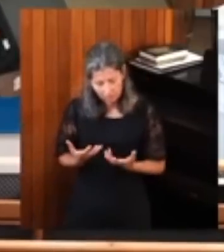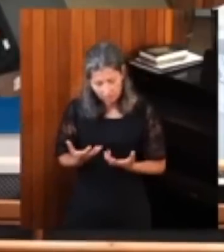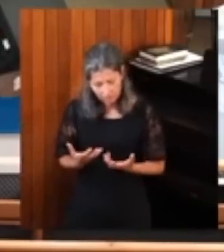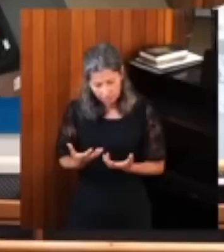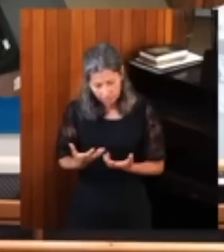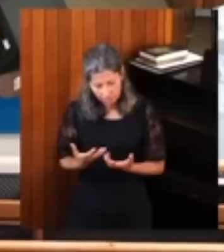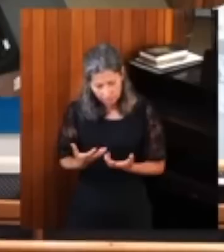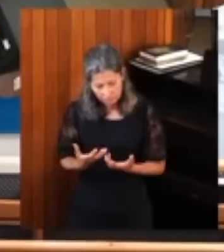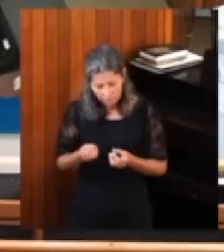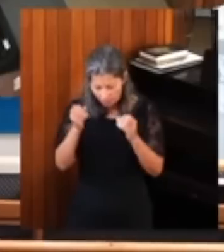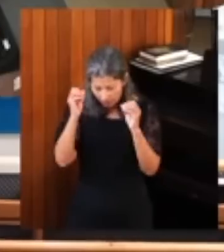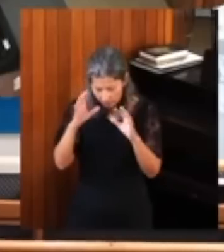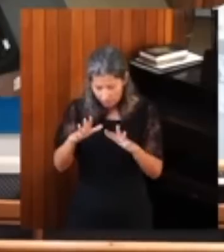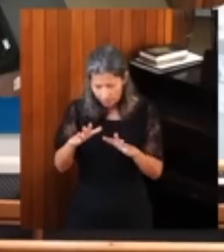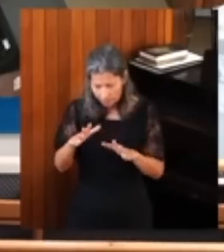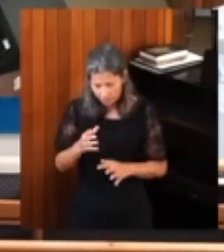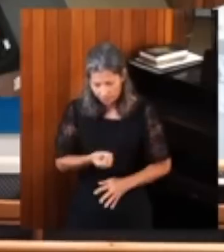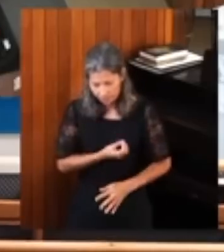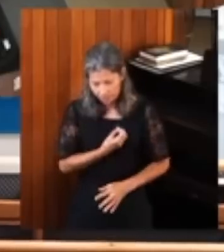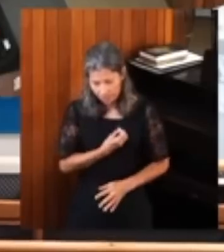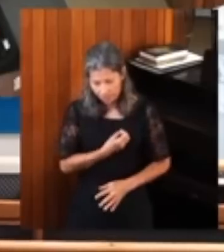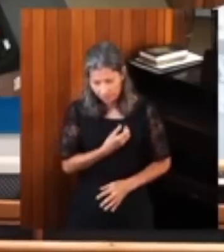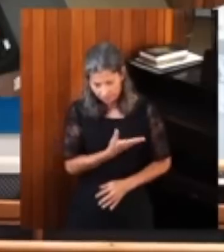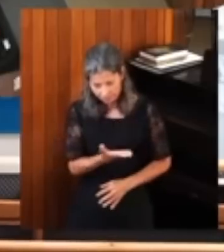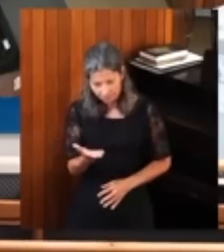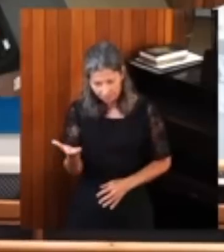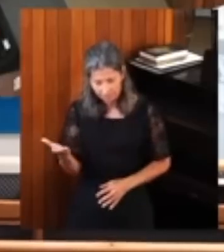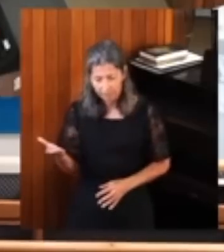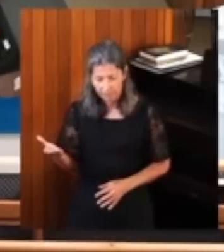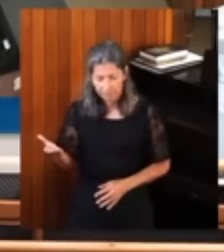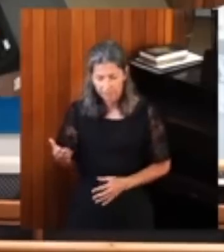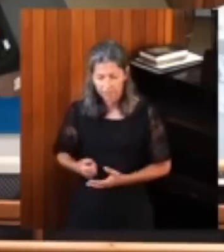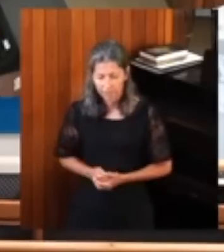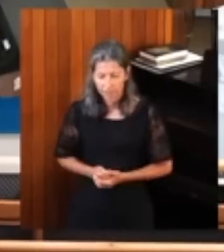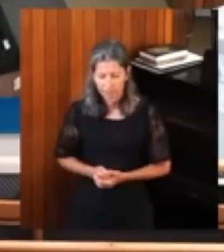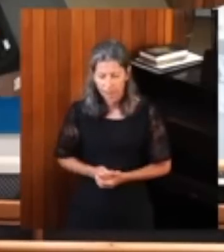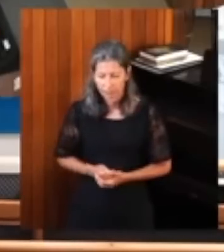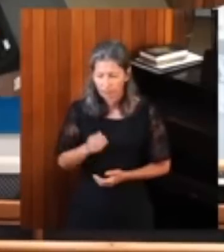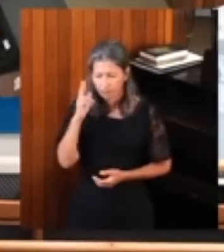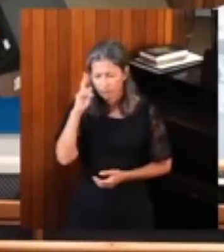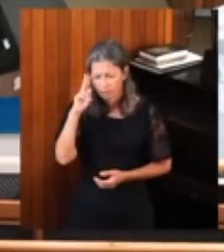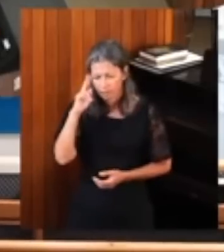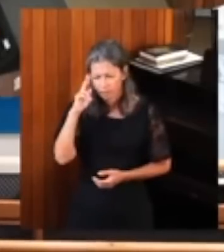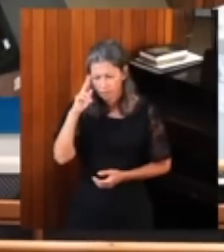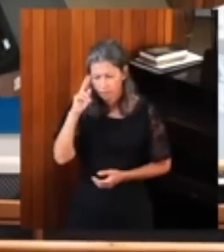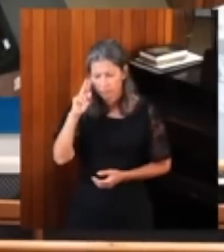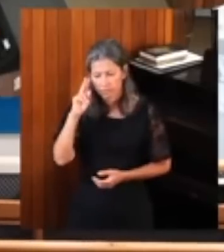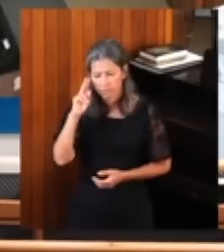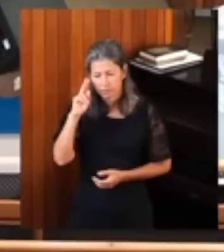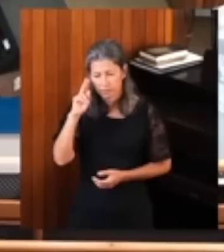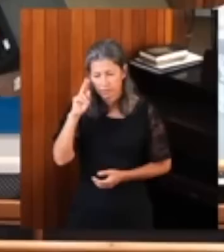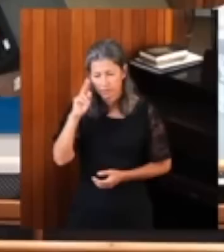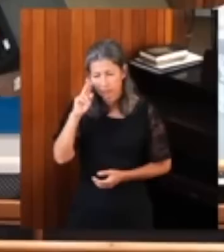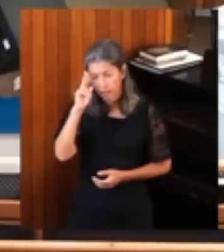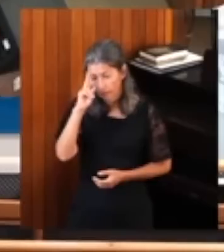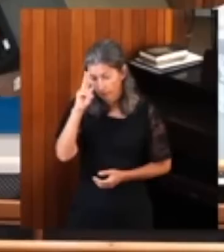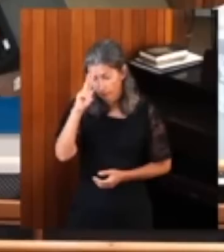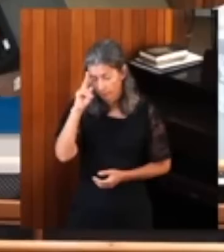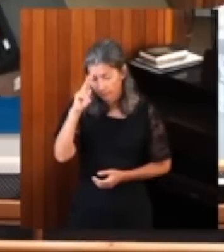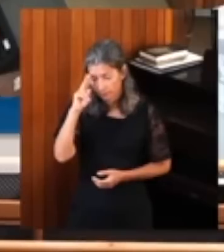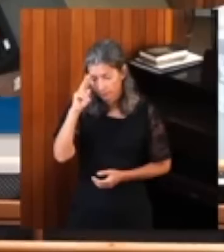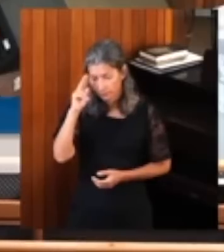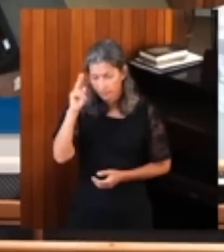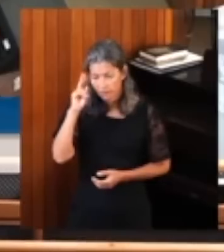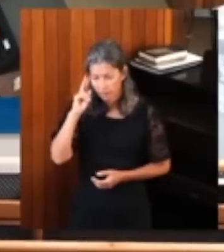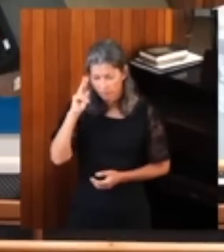apresentar temas do Apocalipse. Eu lembro da minha história mesmo, né? E da Débora também, que eu contei agora há pouco, né? como esse